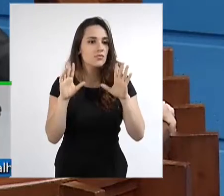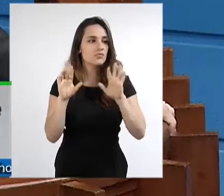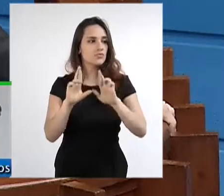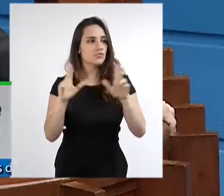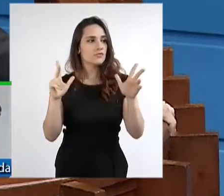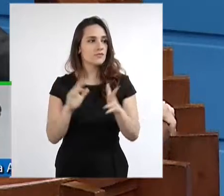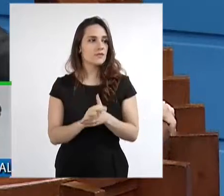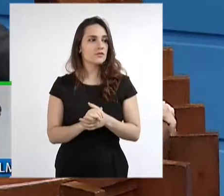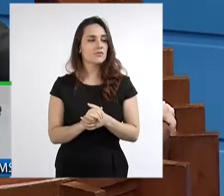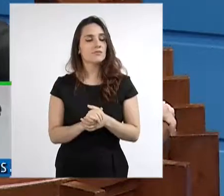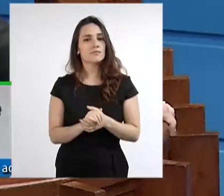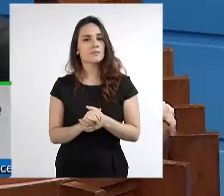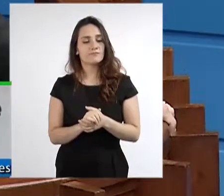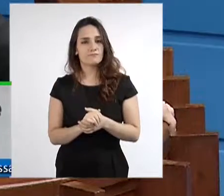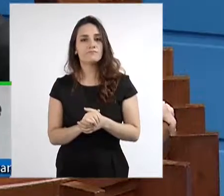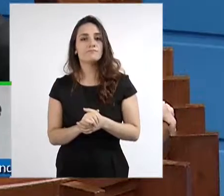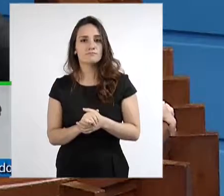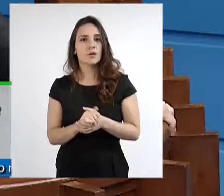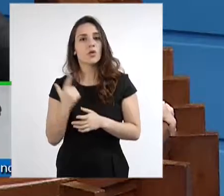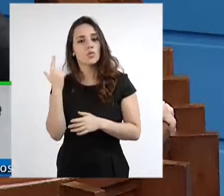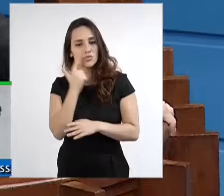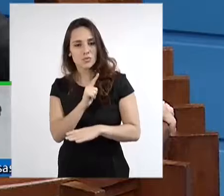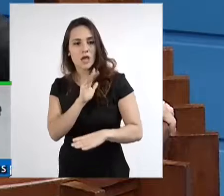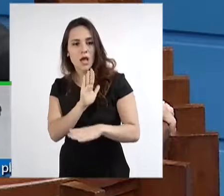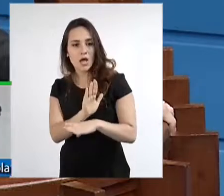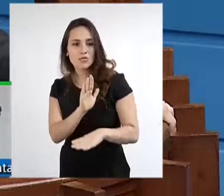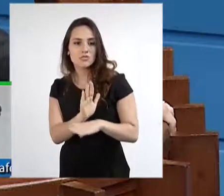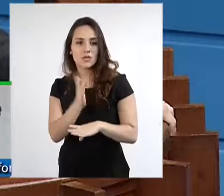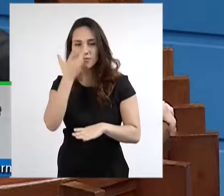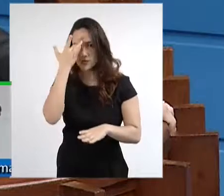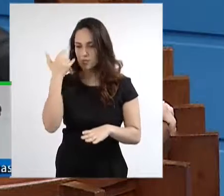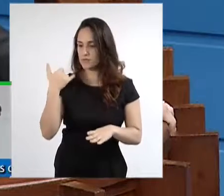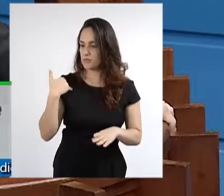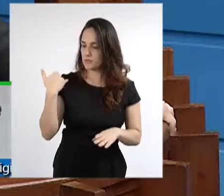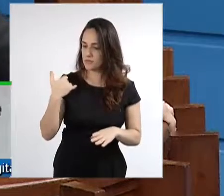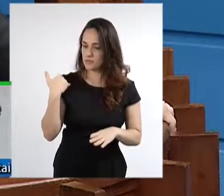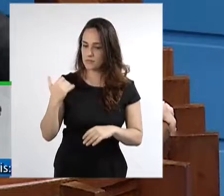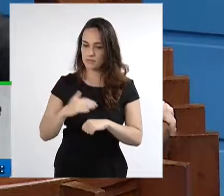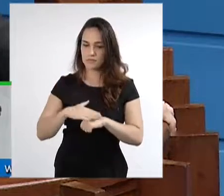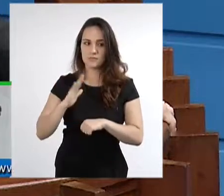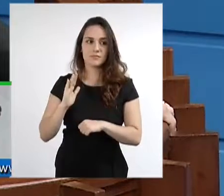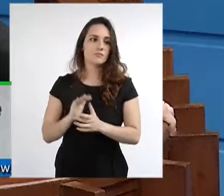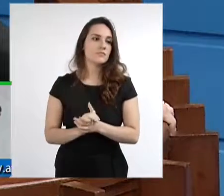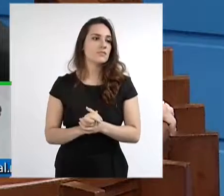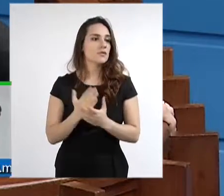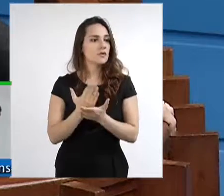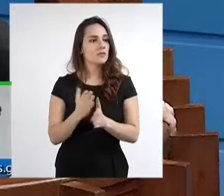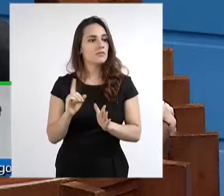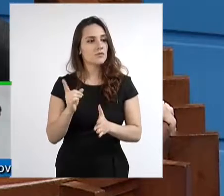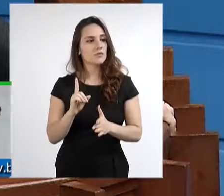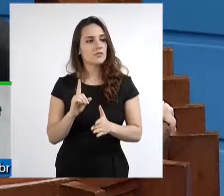para acolher essa pessoa idosa e não ter essa violência.